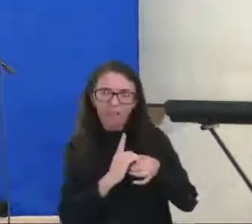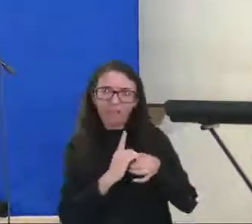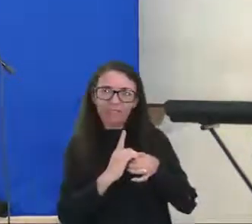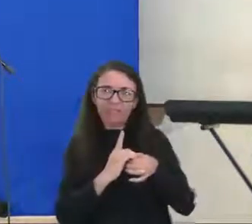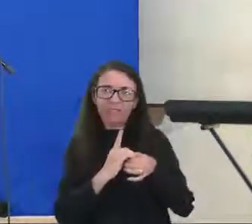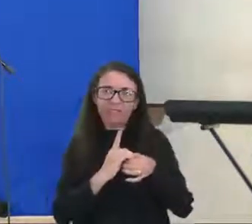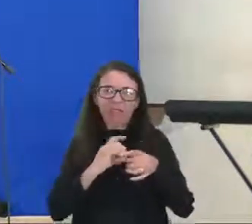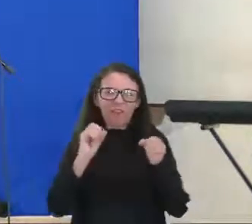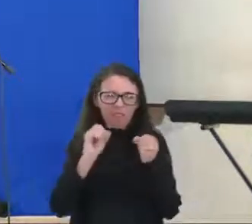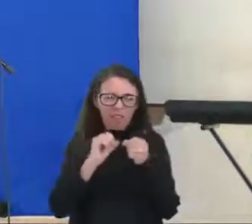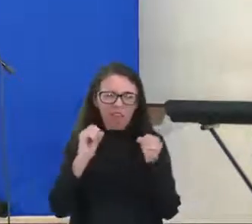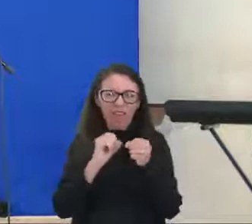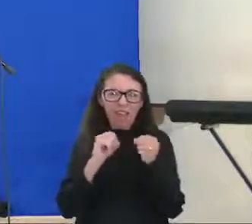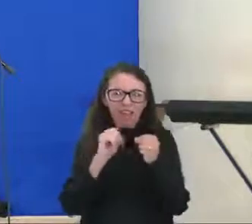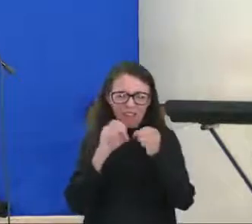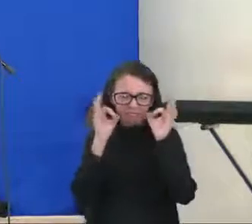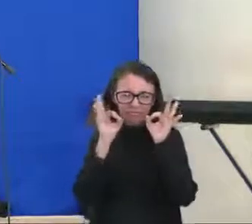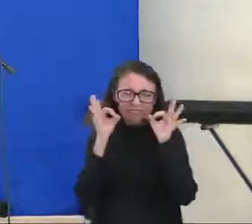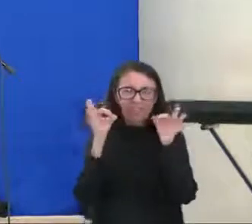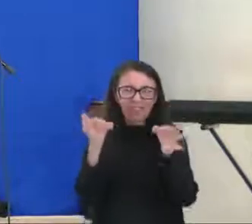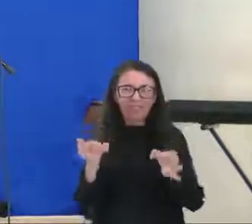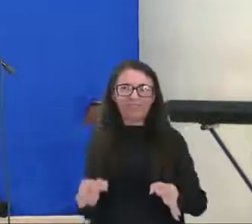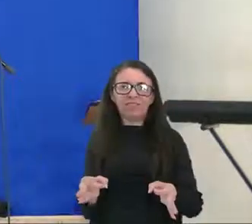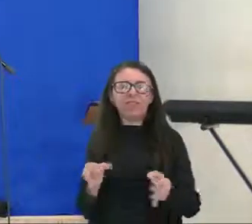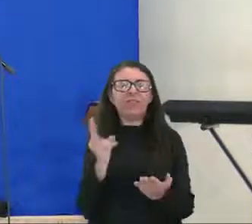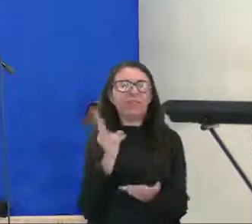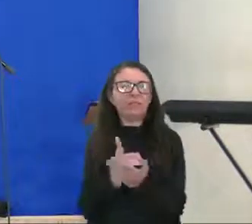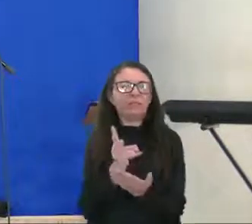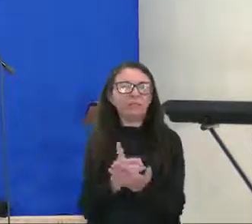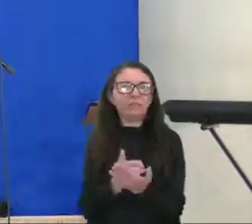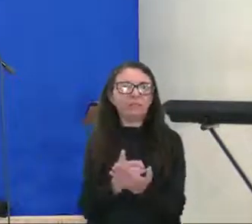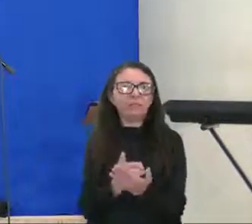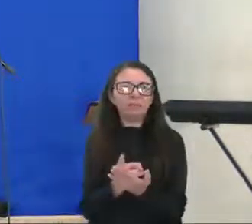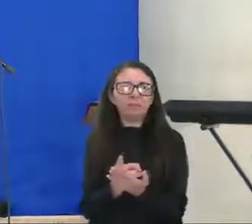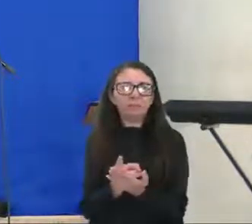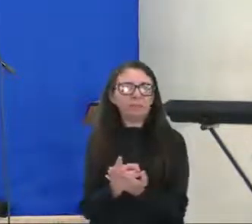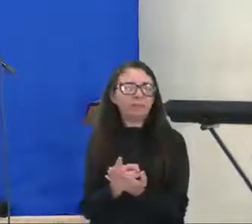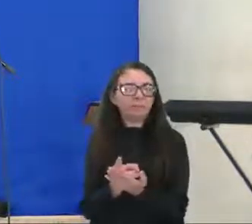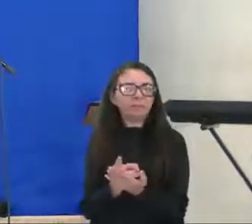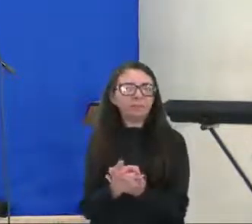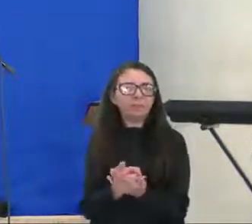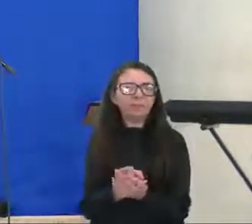difícil de lidar com ela, viu, mamãe? Uma planta terrível. Nós éramos isso.